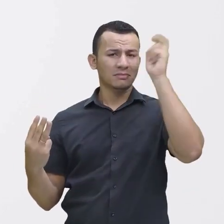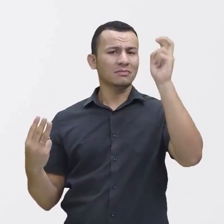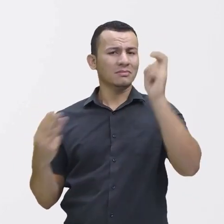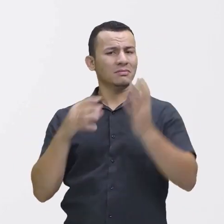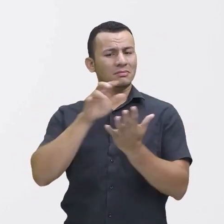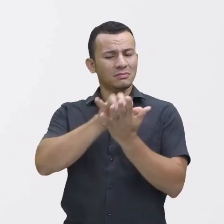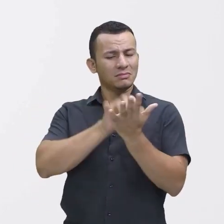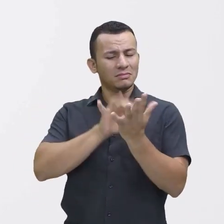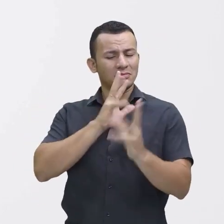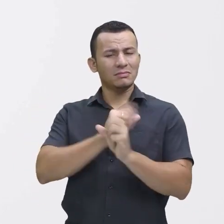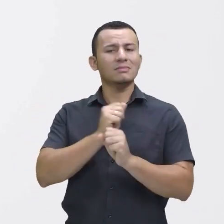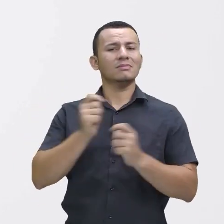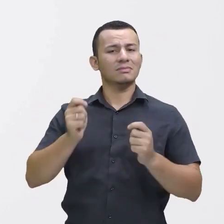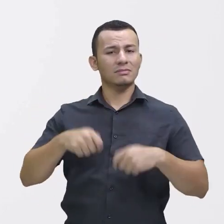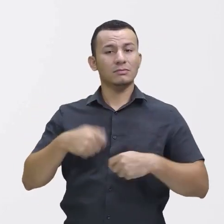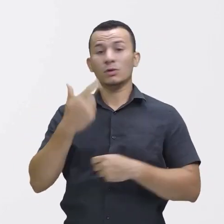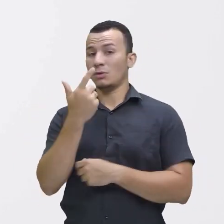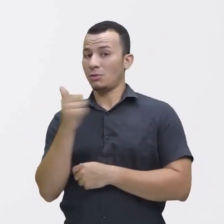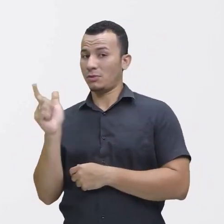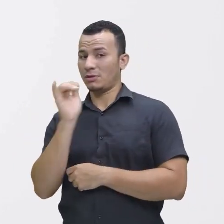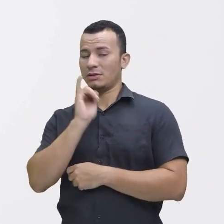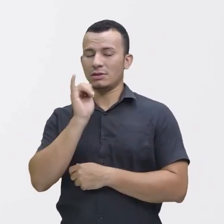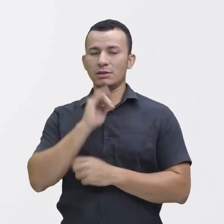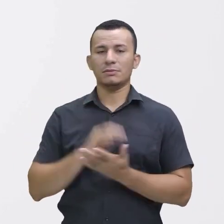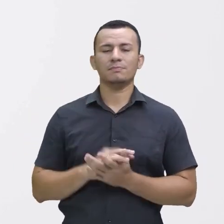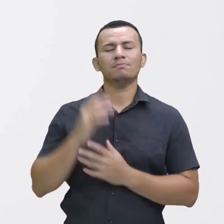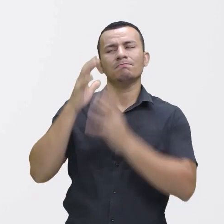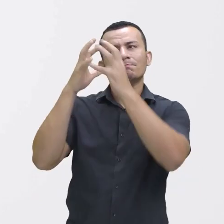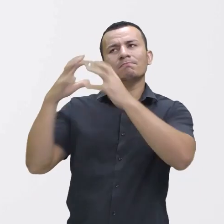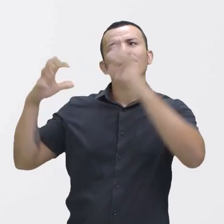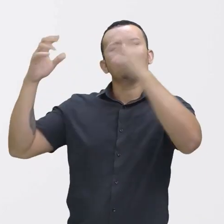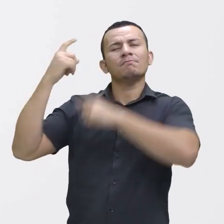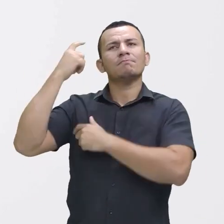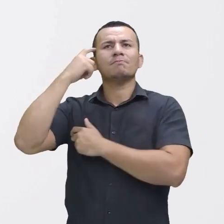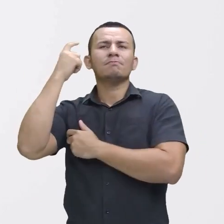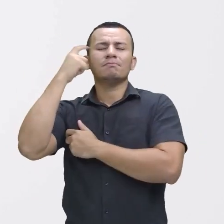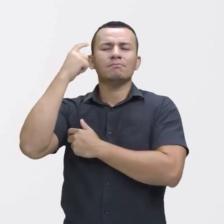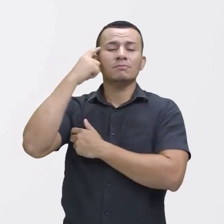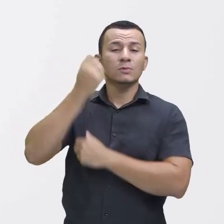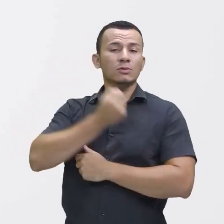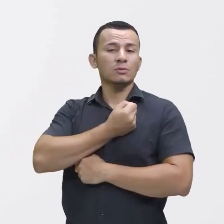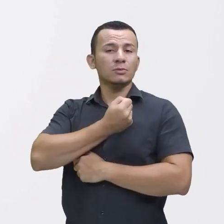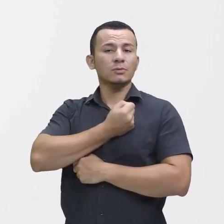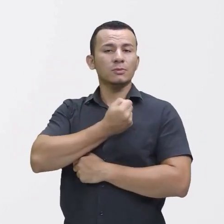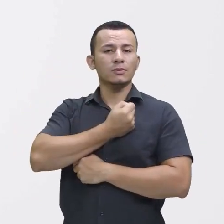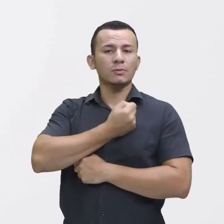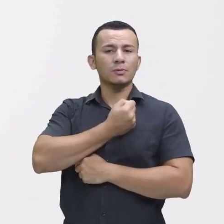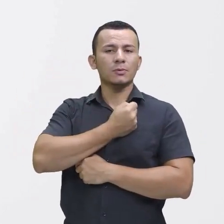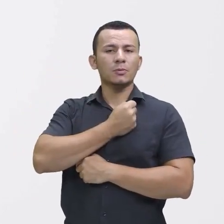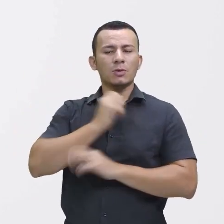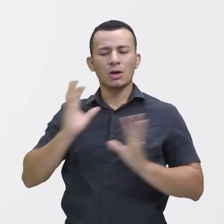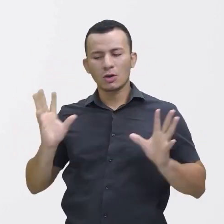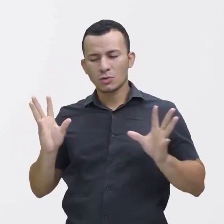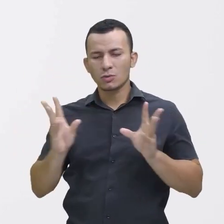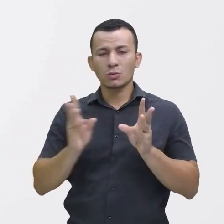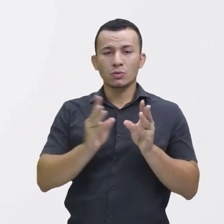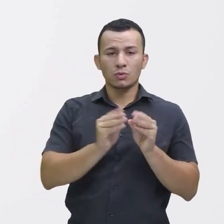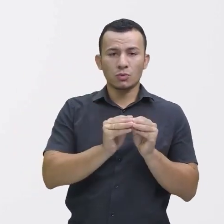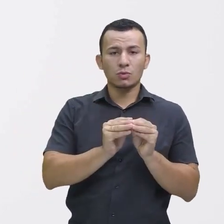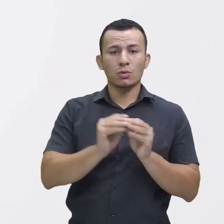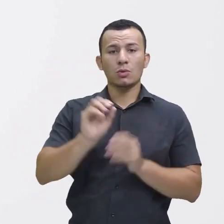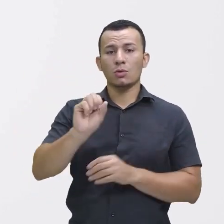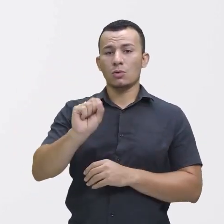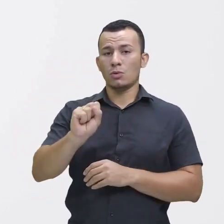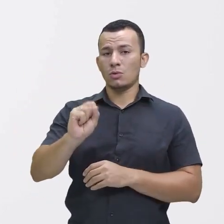Então, vamos para a próxima nuvem. Agora, pensei no número e juntei com